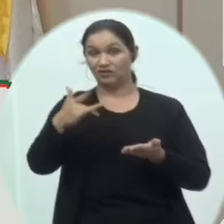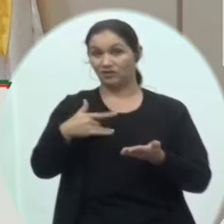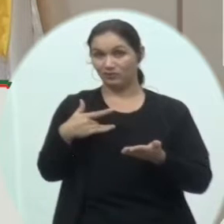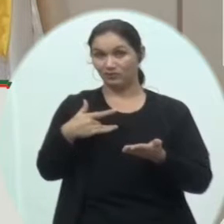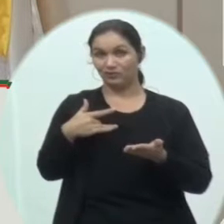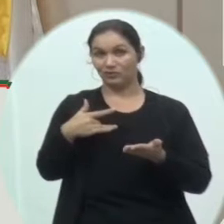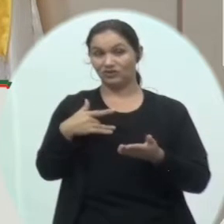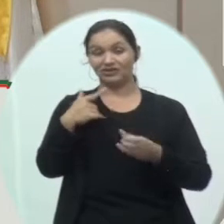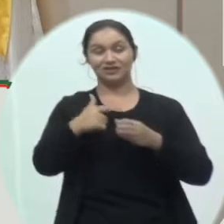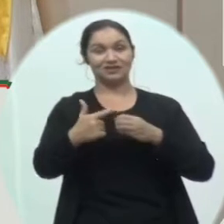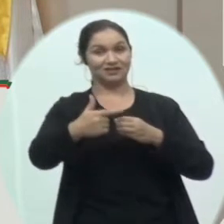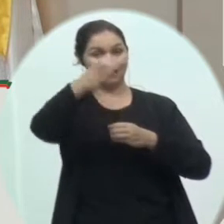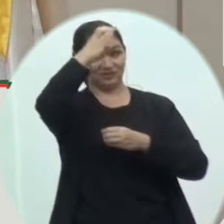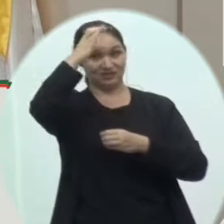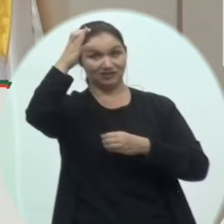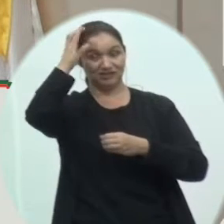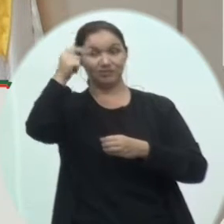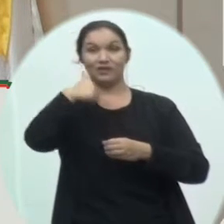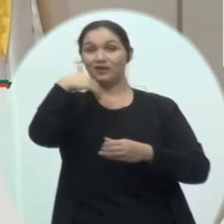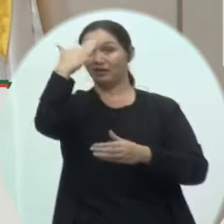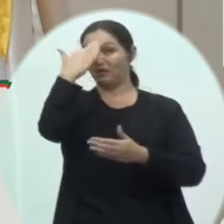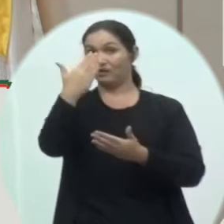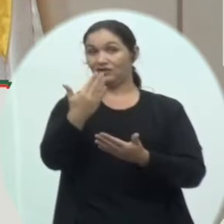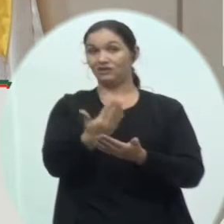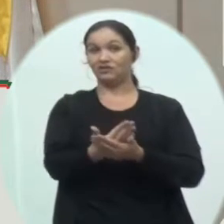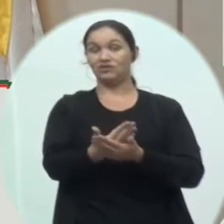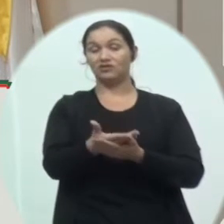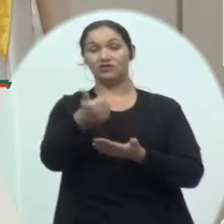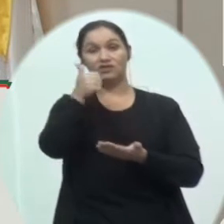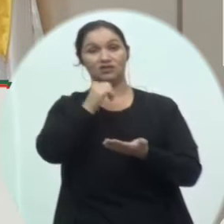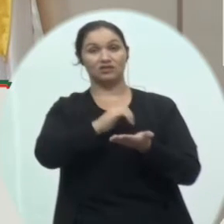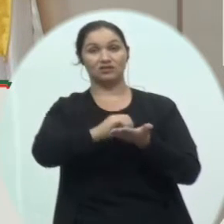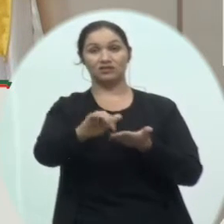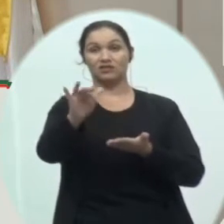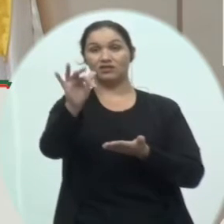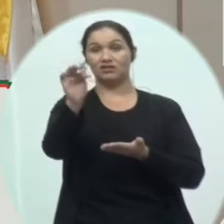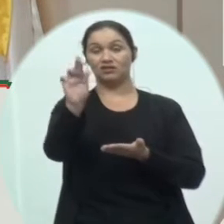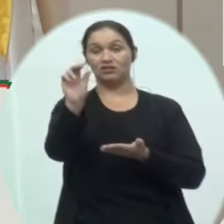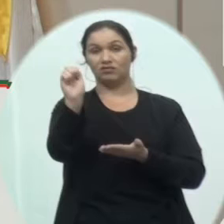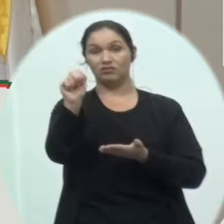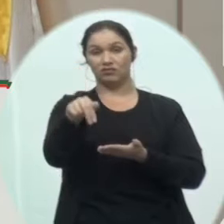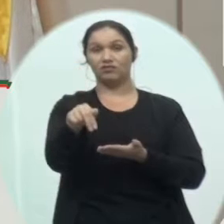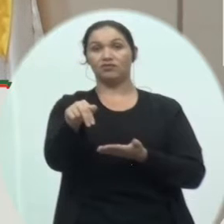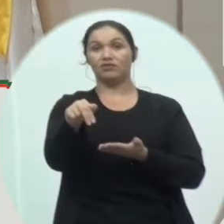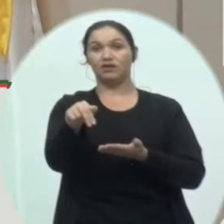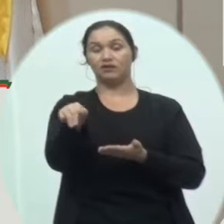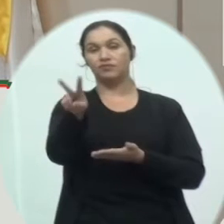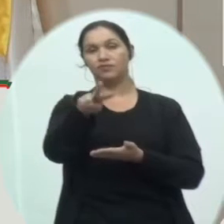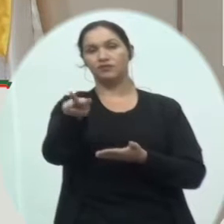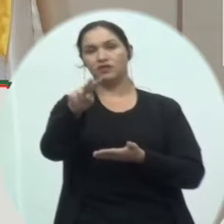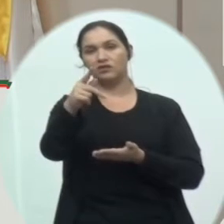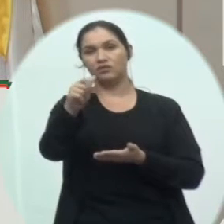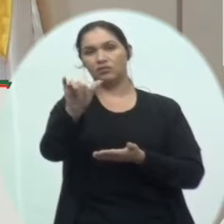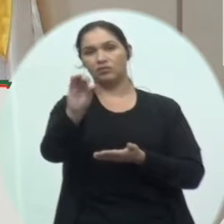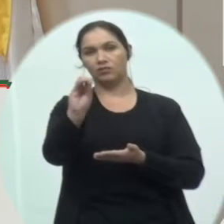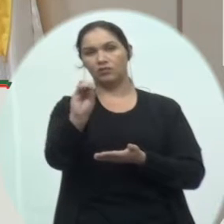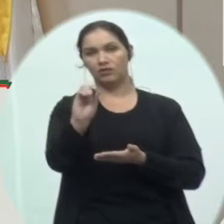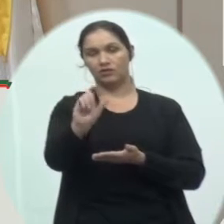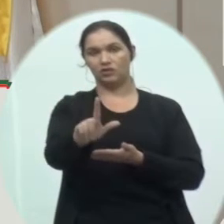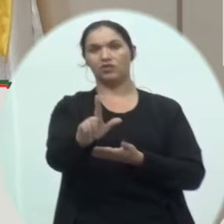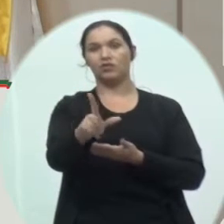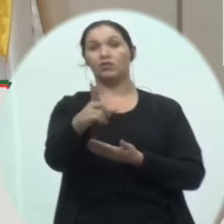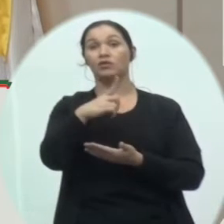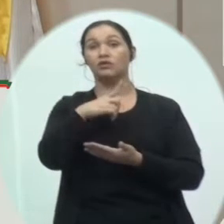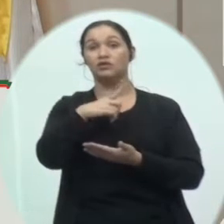Acredito que a secretária Fran, vereador Paiol, ela tinha sim suas muitas qualidades como uma